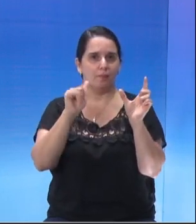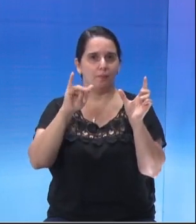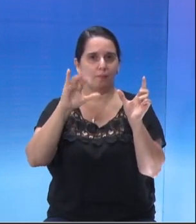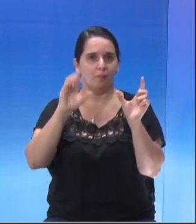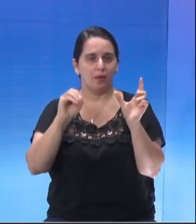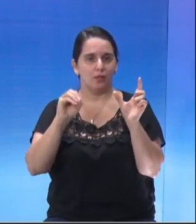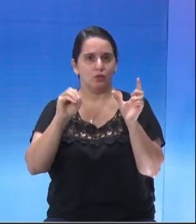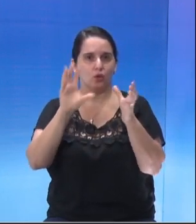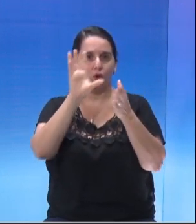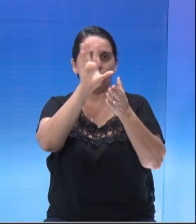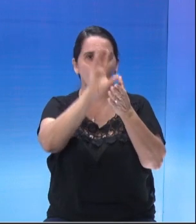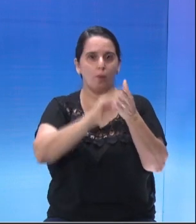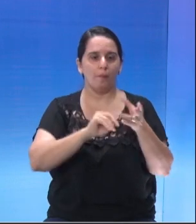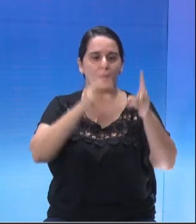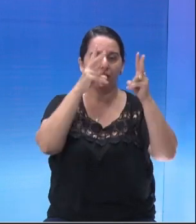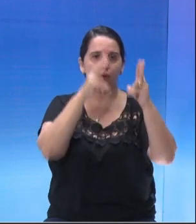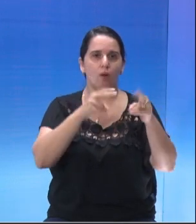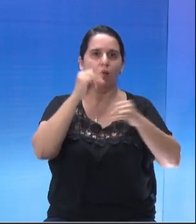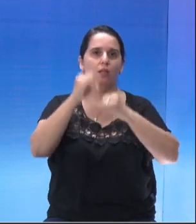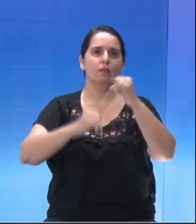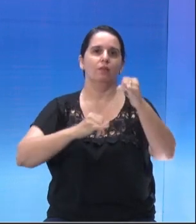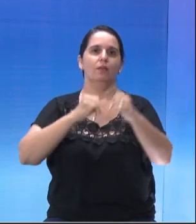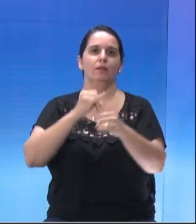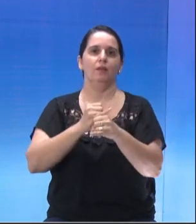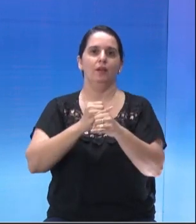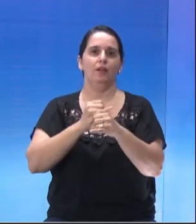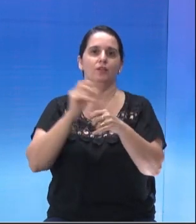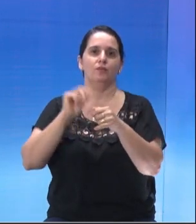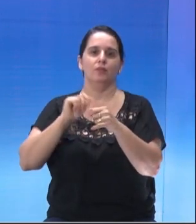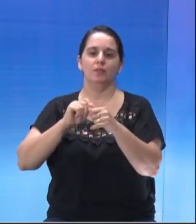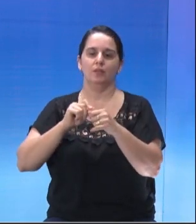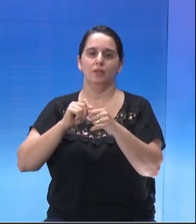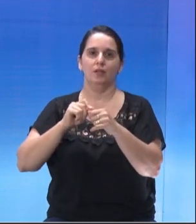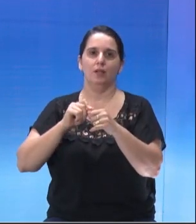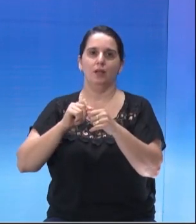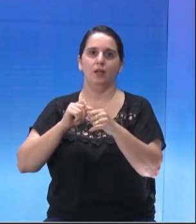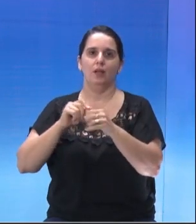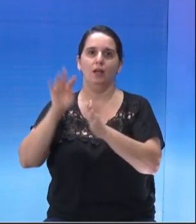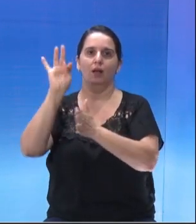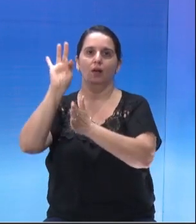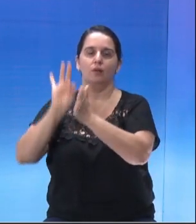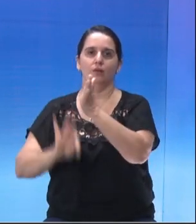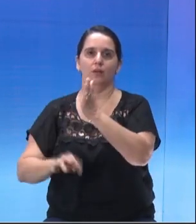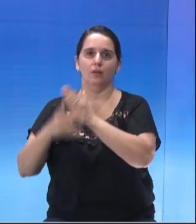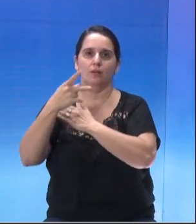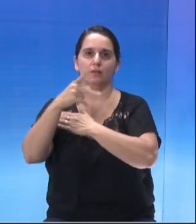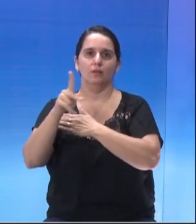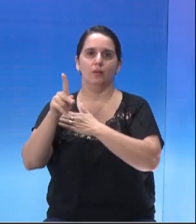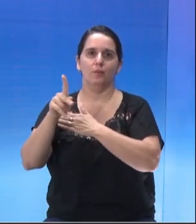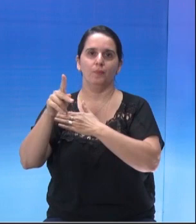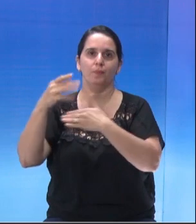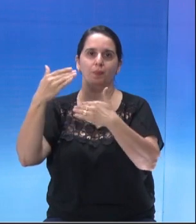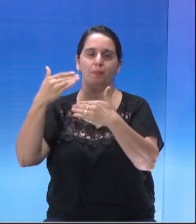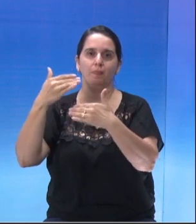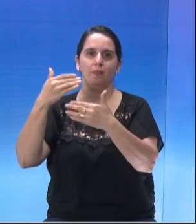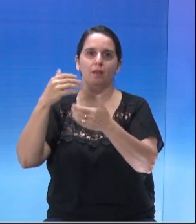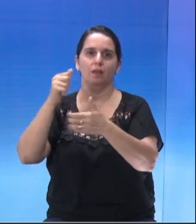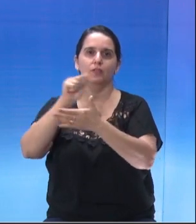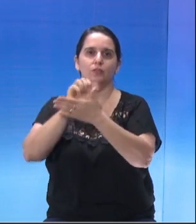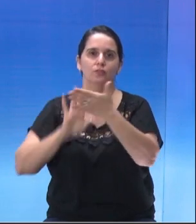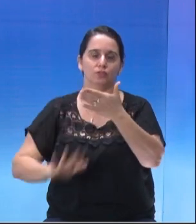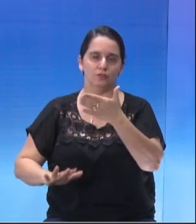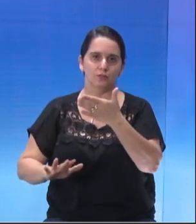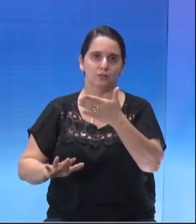literalmente um texto da internet e você colocar no seu trabalho. Né? Os professores aí pedem um trabalho, aí vocês vão